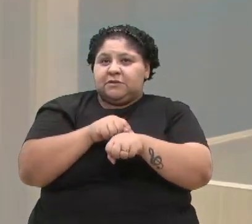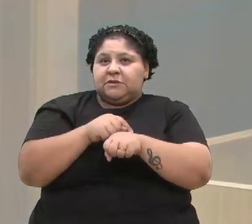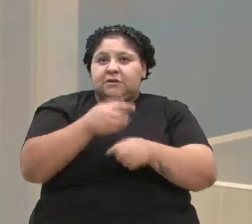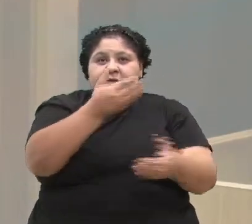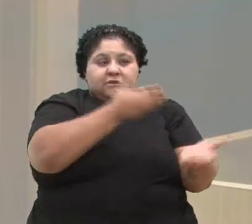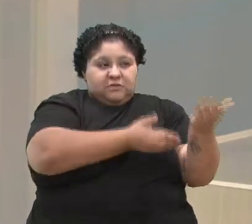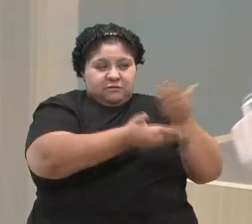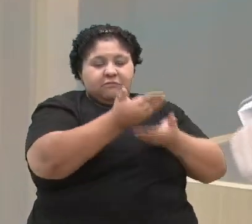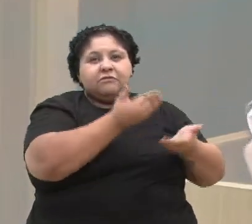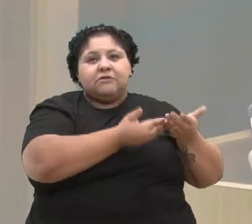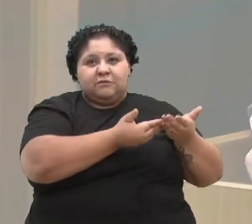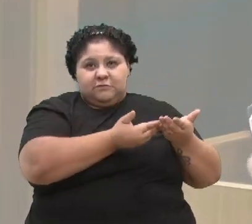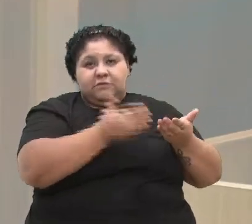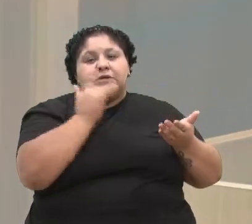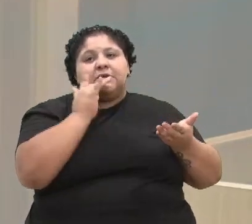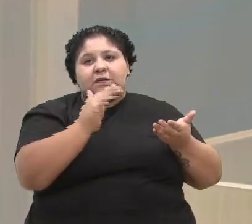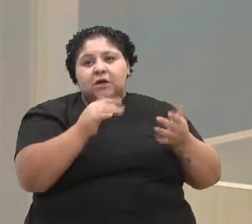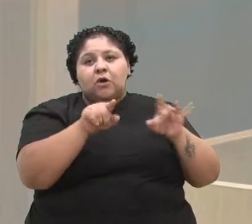atendimento, conforme a cor.